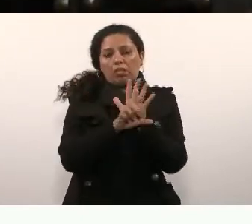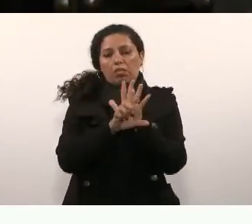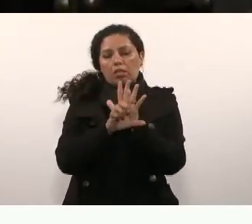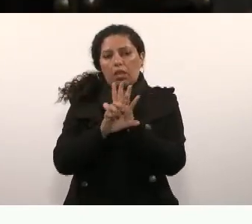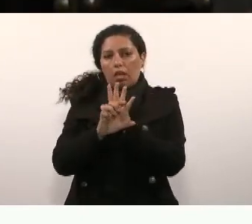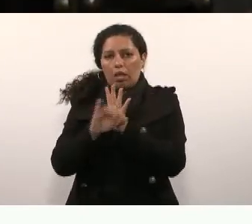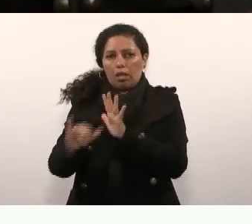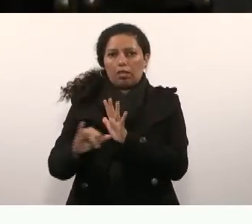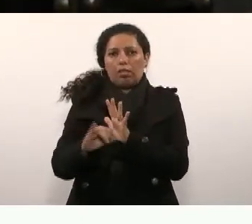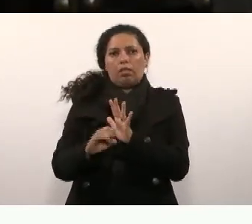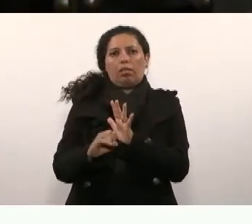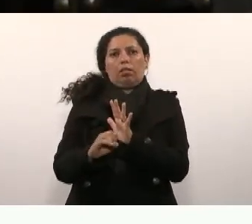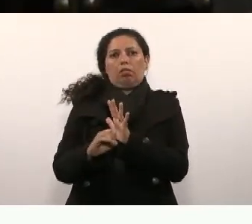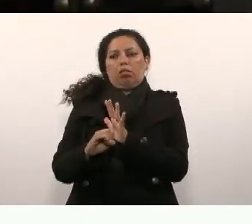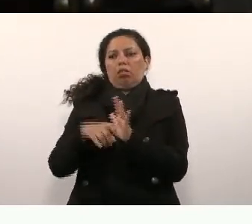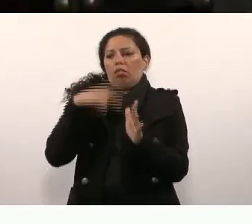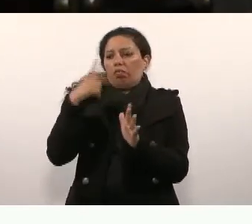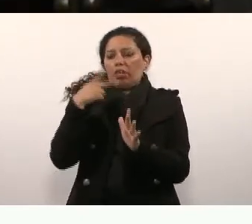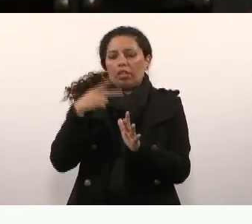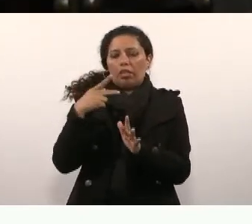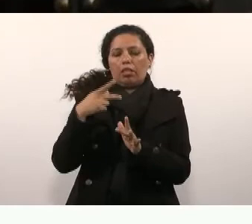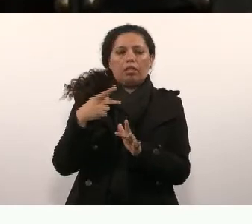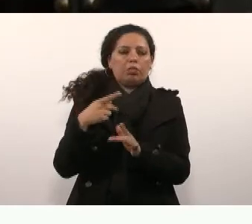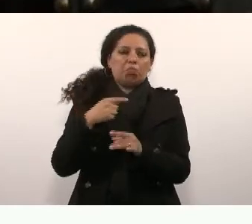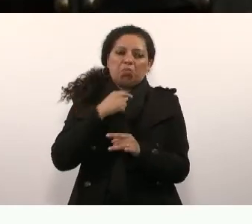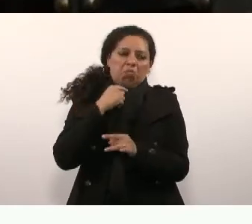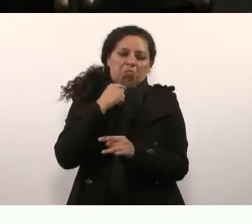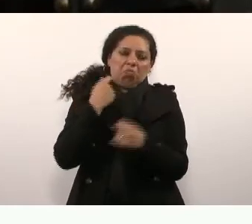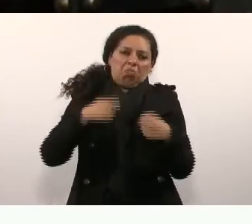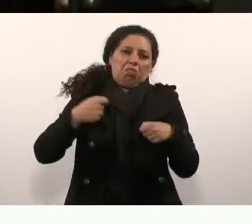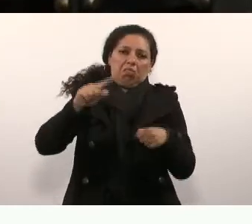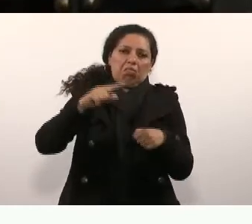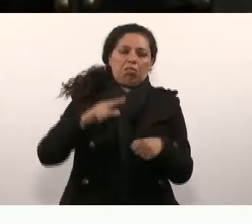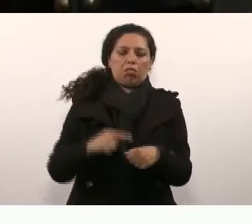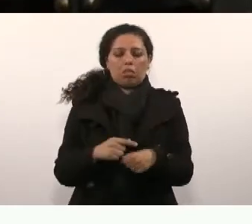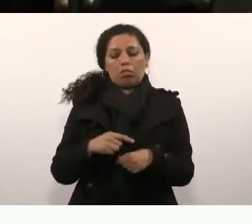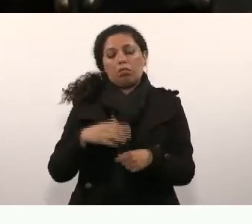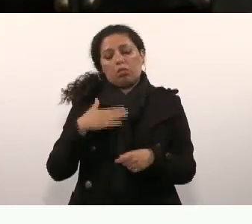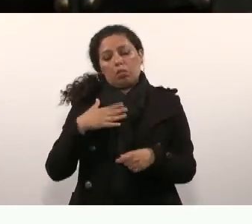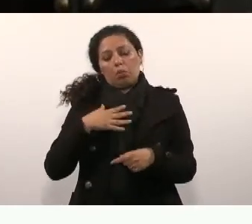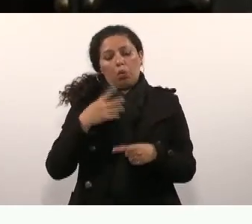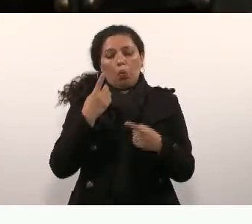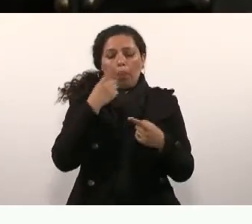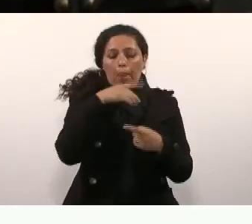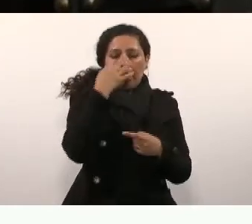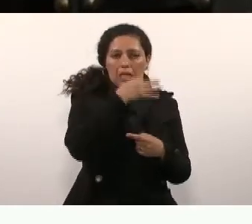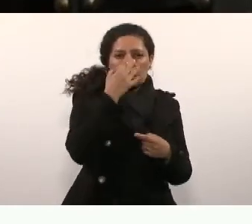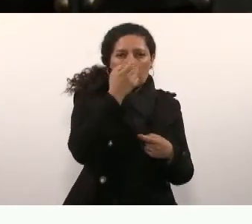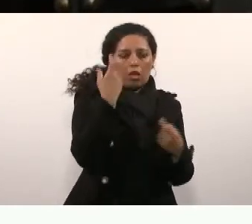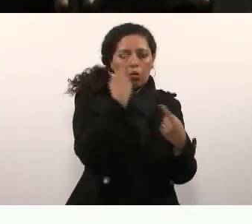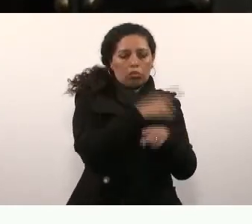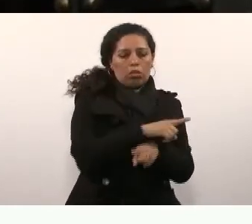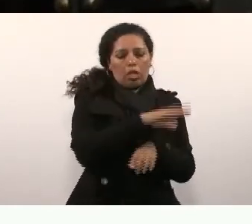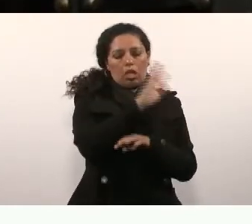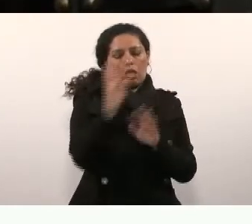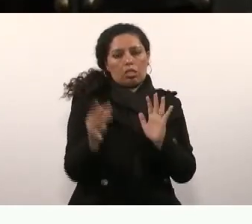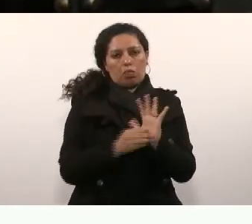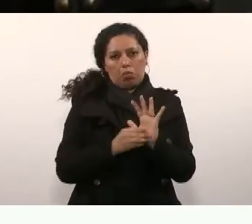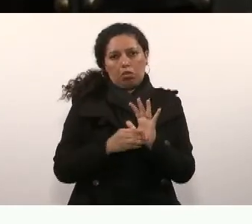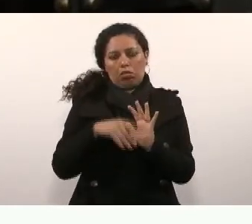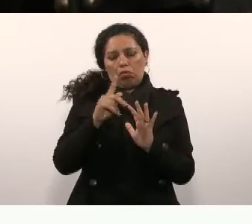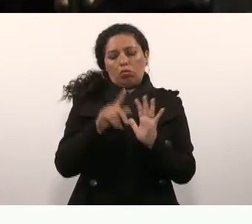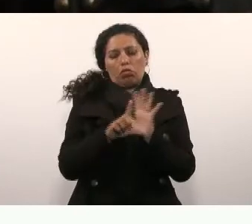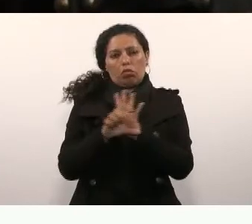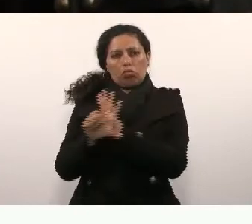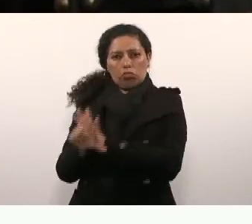obrigatoriedade de que a administração pública coloque placas bilíngues em locais relevantes. Diante do exposto, meu parecer é contrário às emendas. Estou só explicando, é um projeto